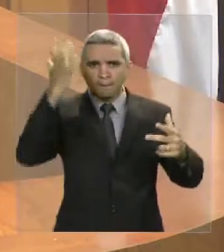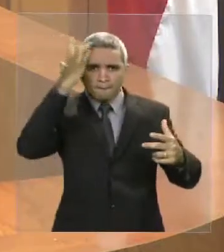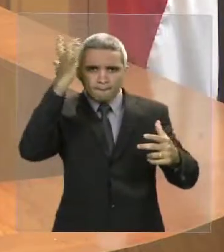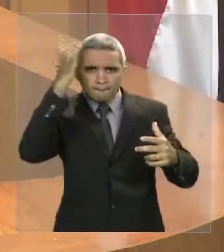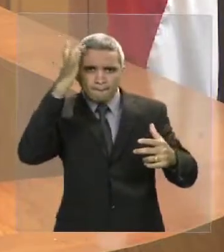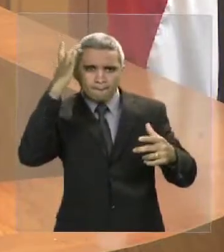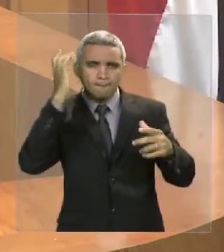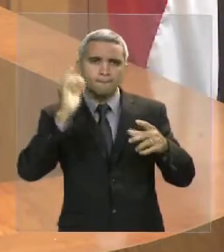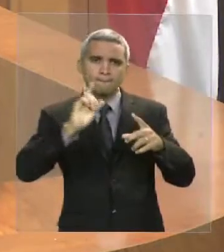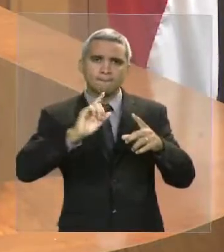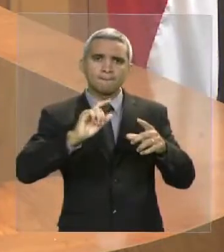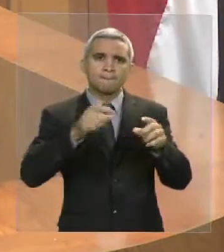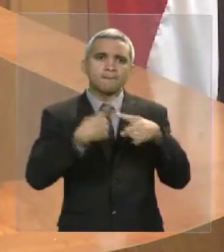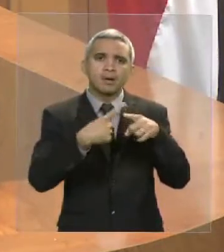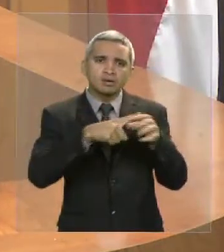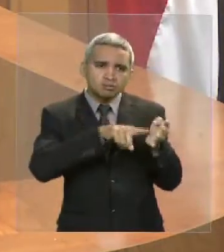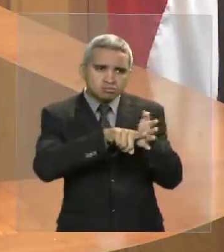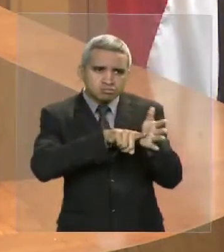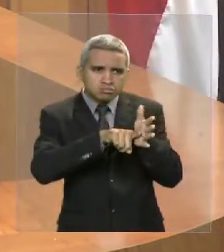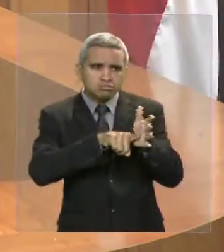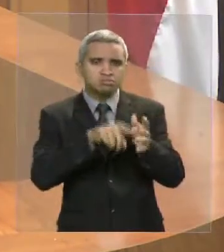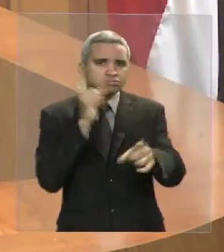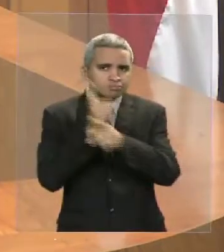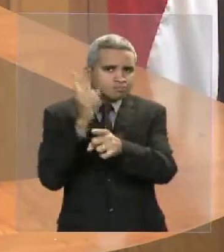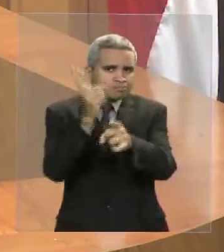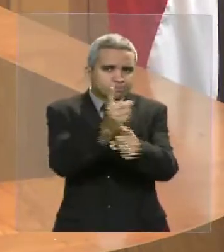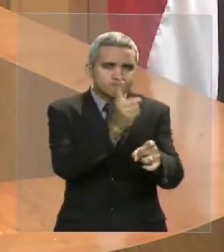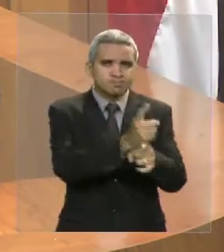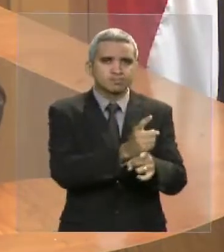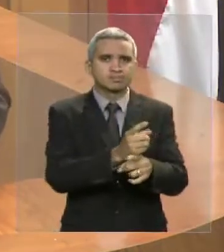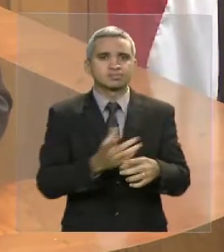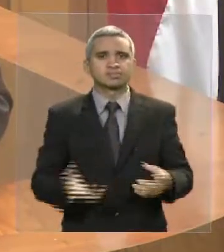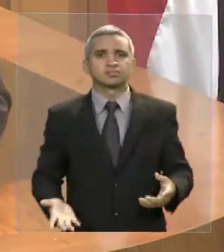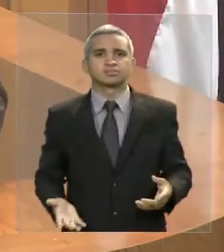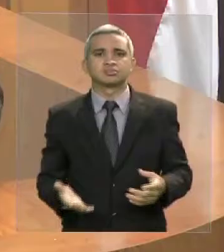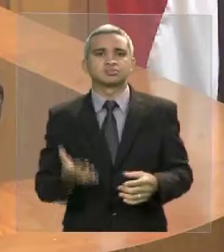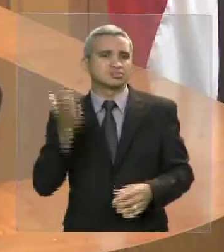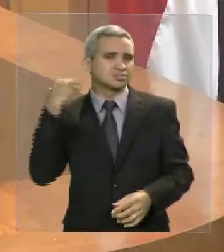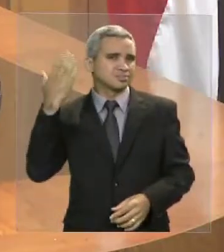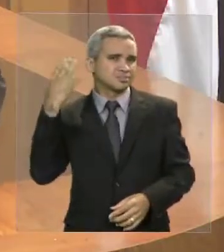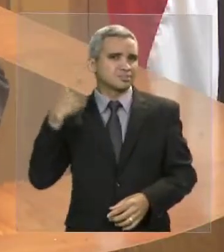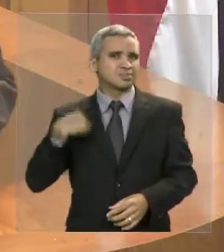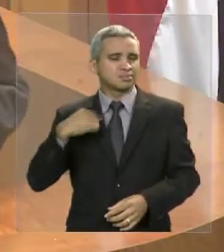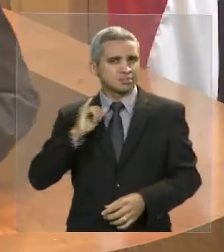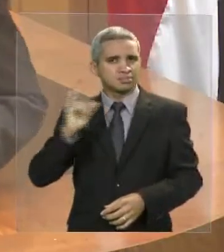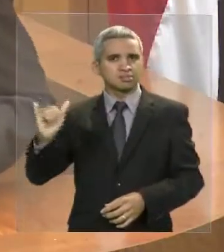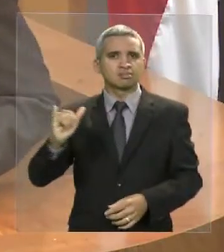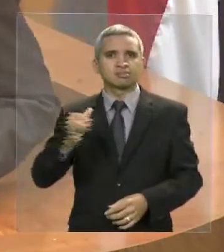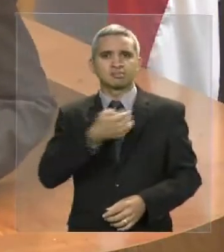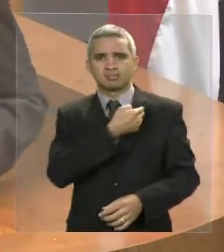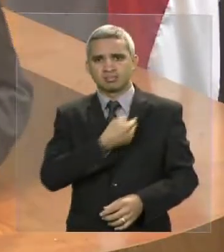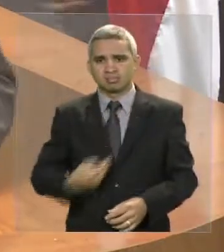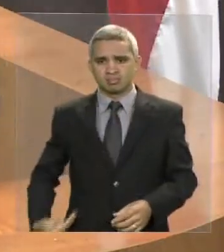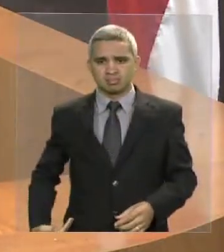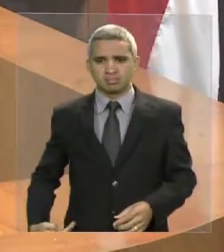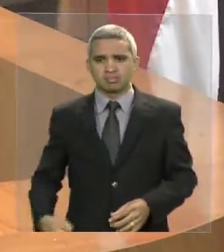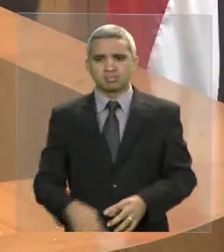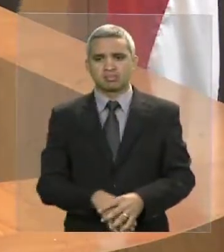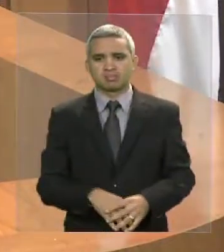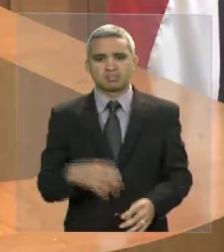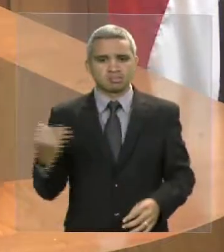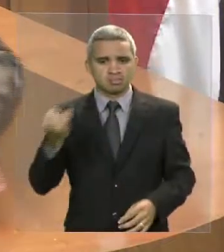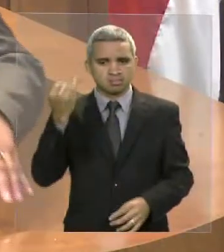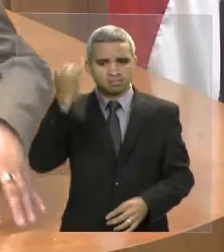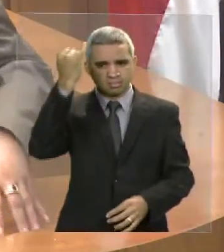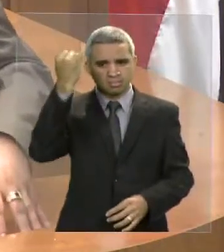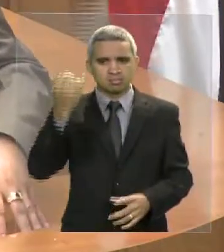DICs, de produção, falei a ele, governador, vamos retomar o diálogo com a Polícia Civil, que é importante. É quem faz realmente, só para concluir, senhor presidente, é quem faz